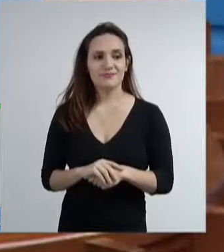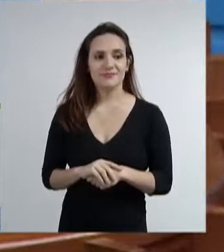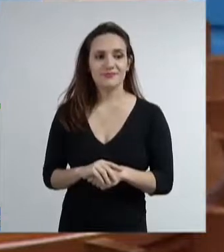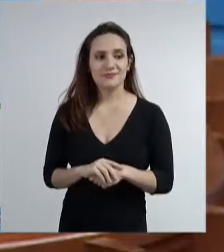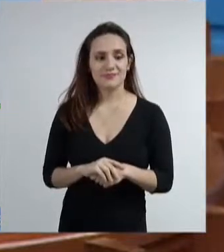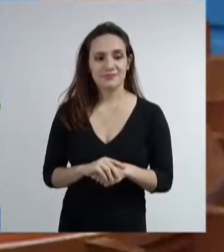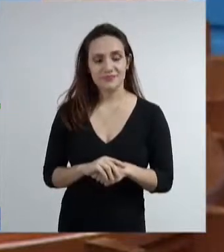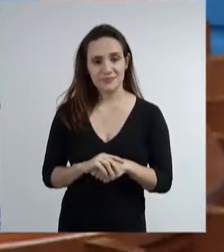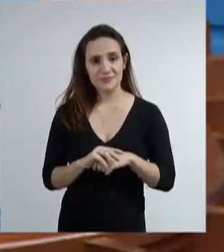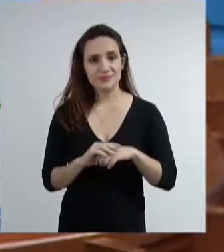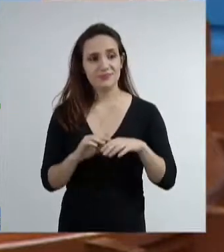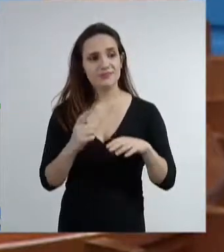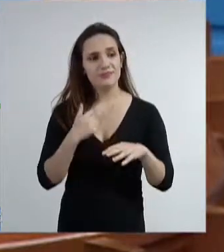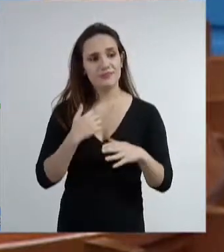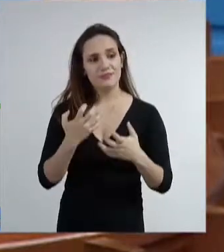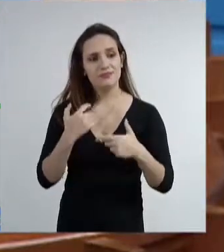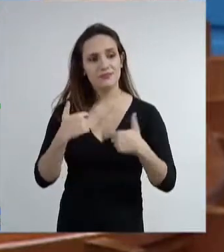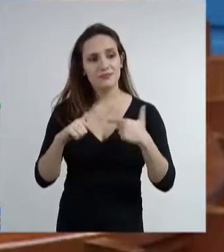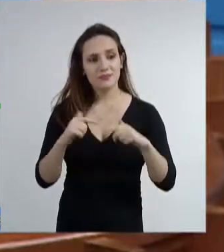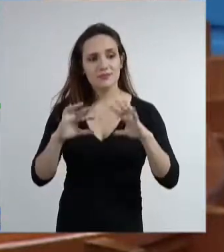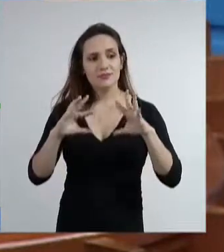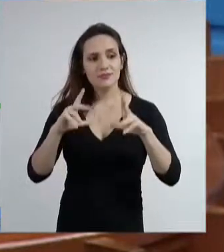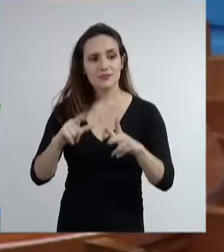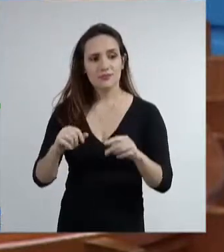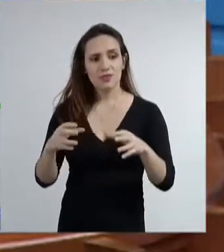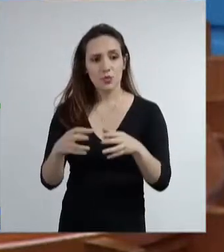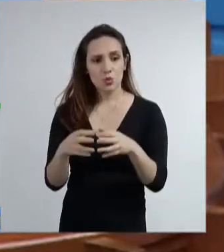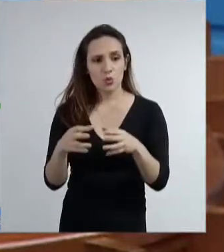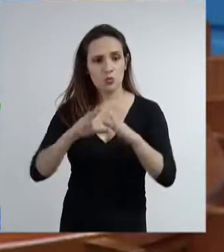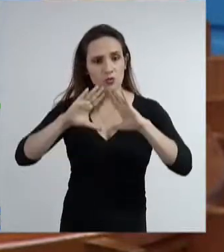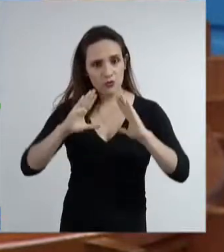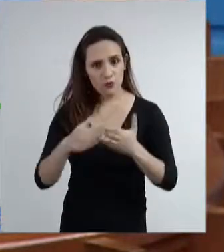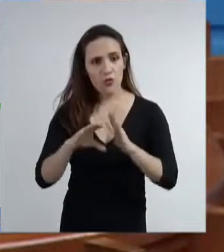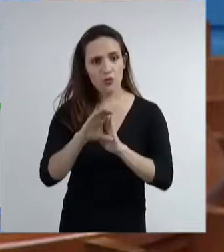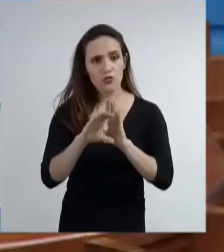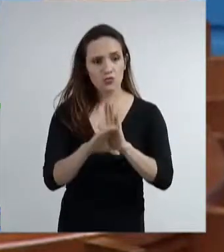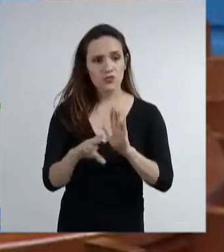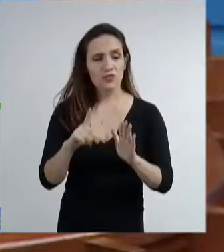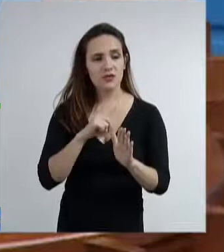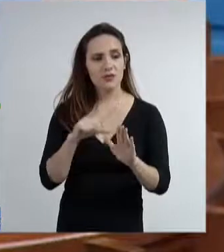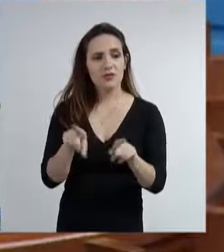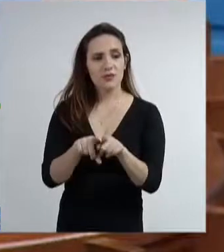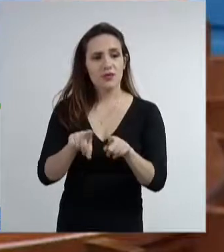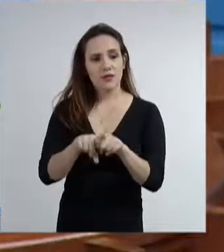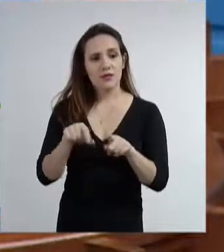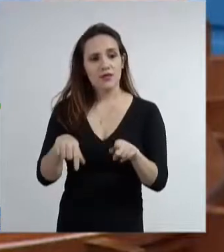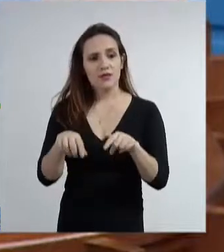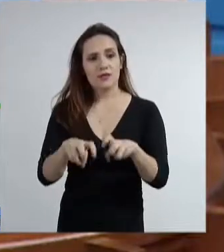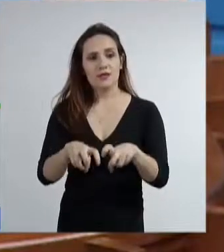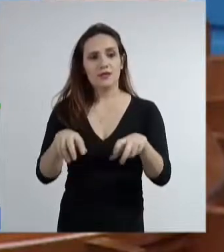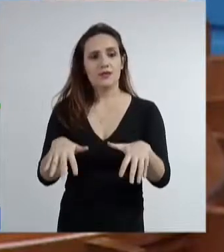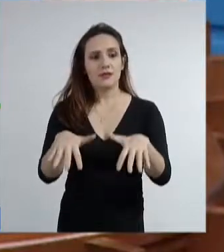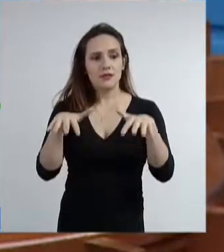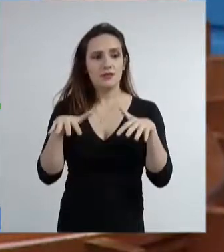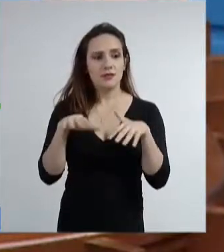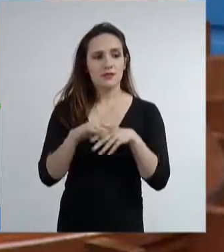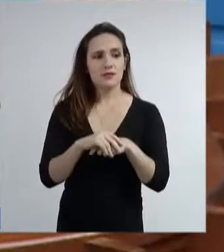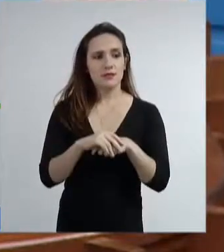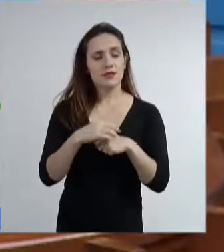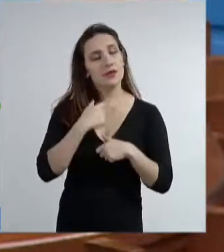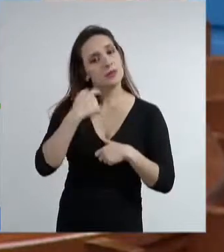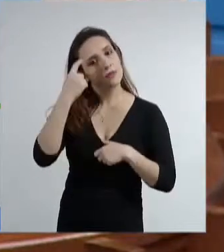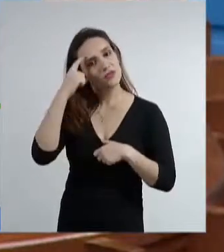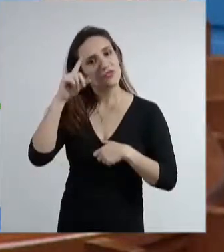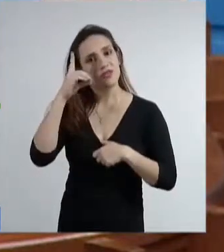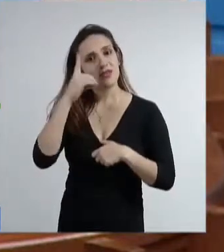Procuro atuar nas comissões que pertenço e aqui em plenário também. Eu acho que o